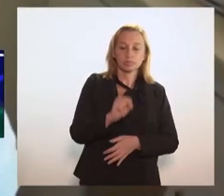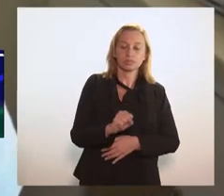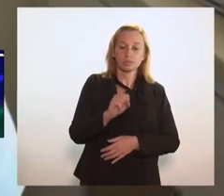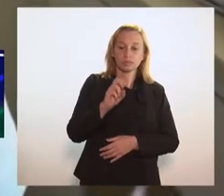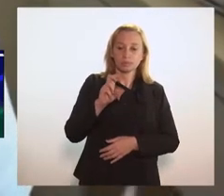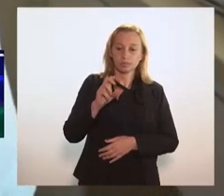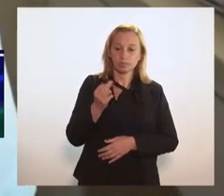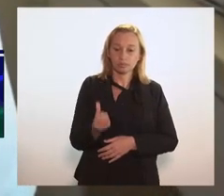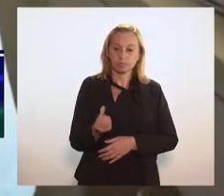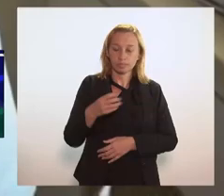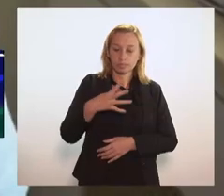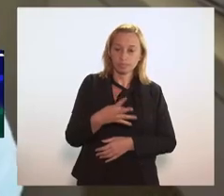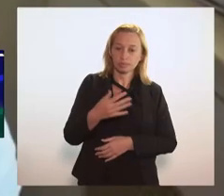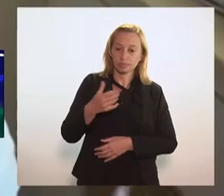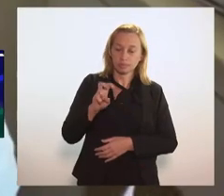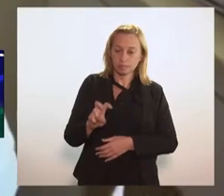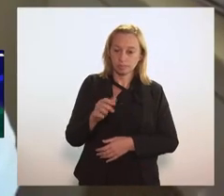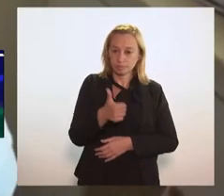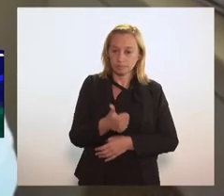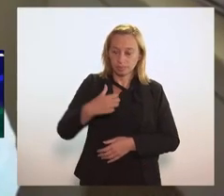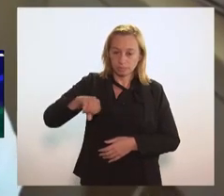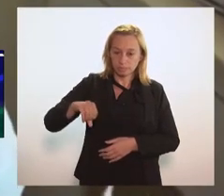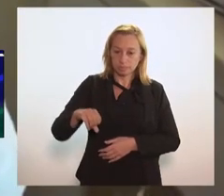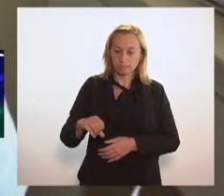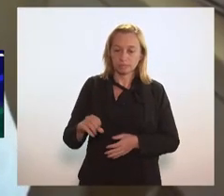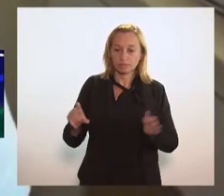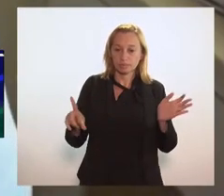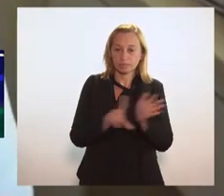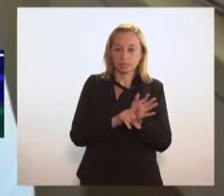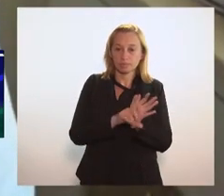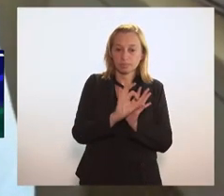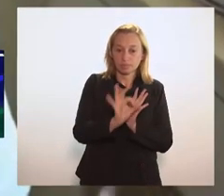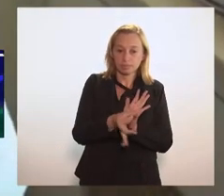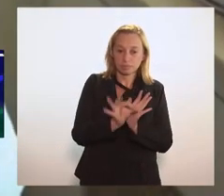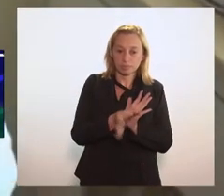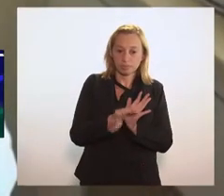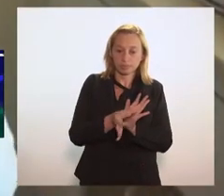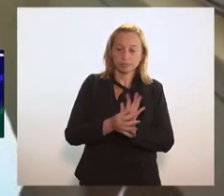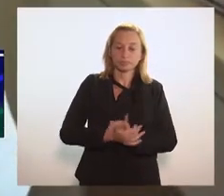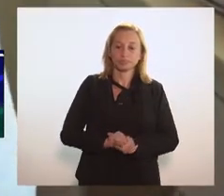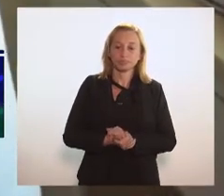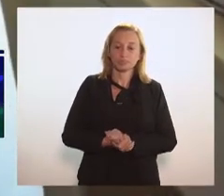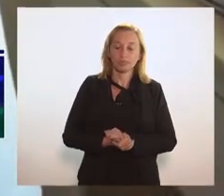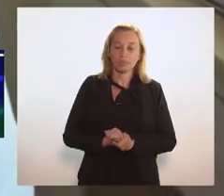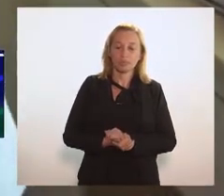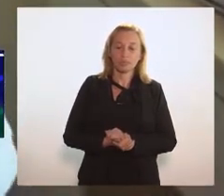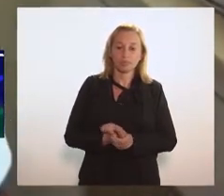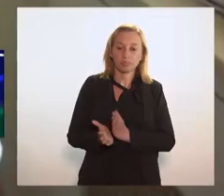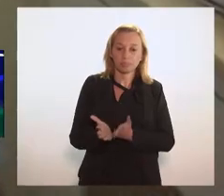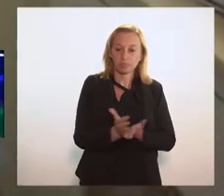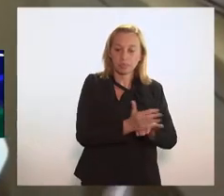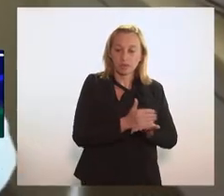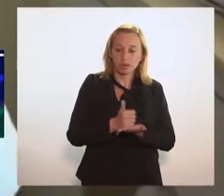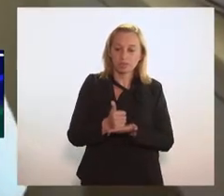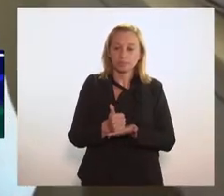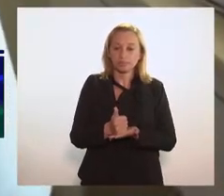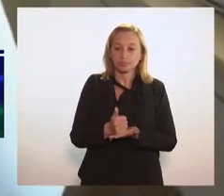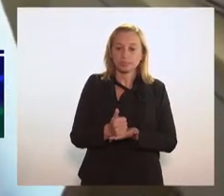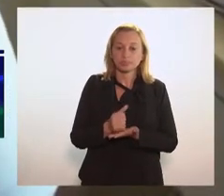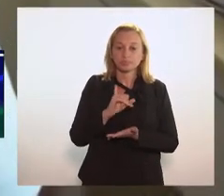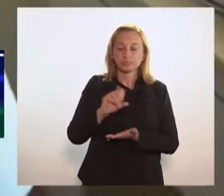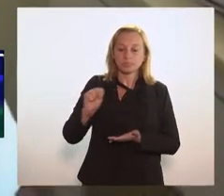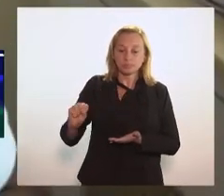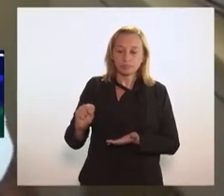de 19, que é a lei que trata especificamente do recolhimento adicional de